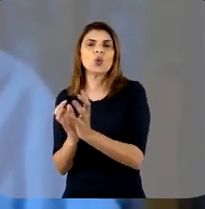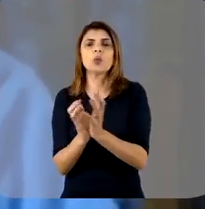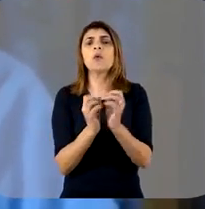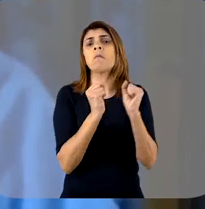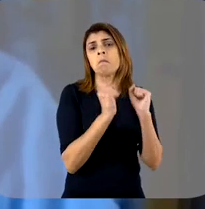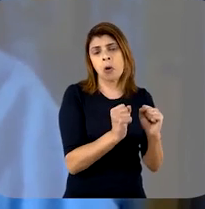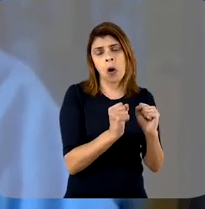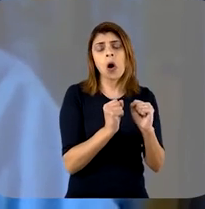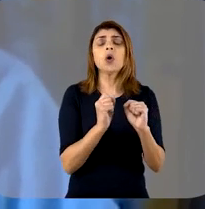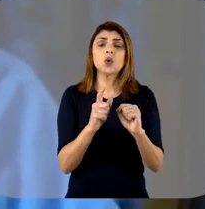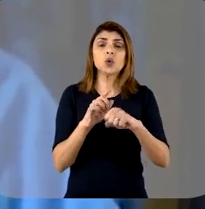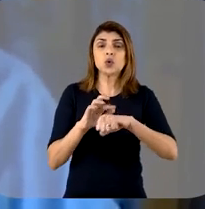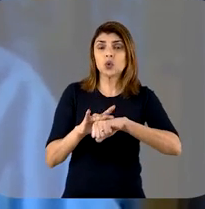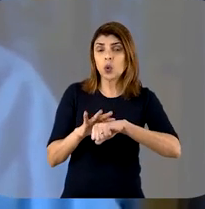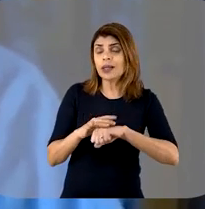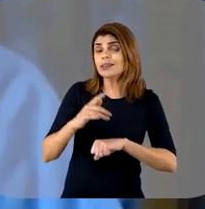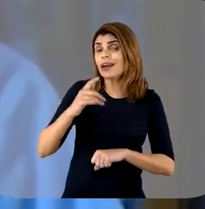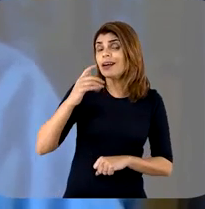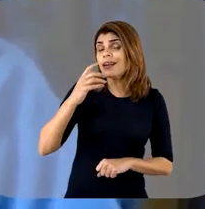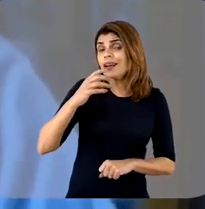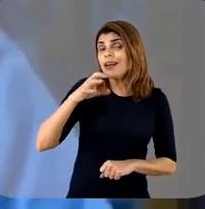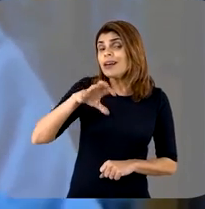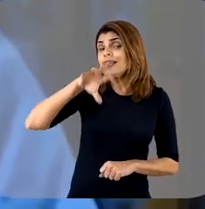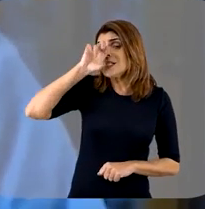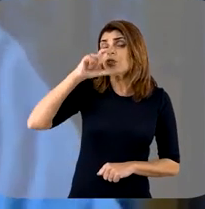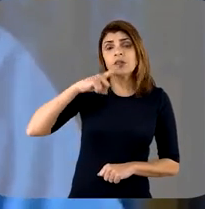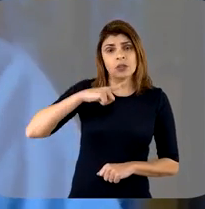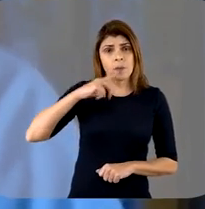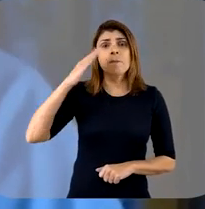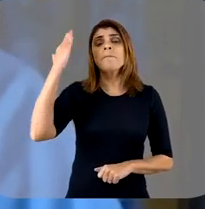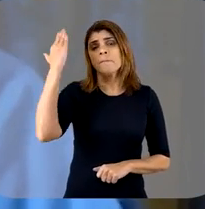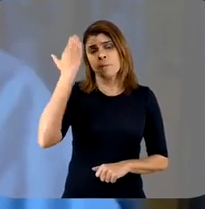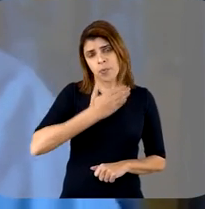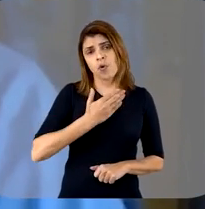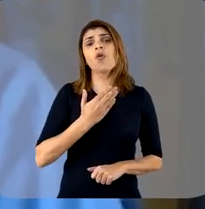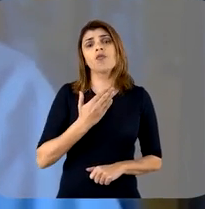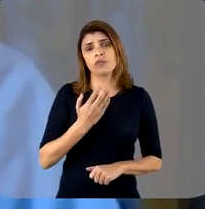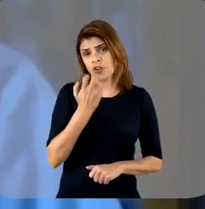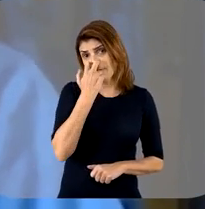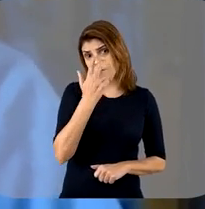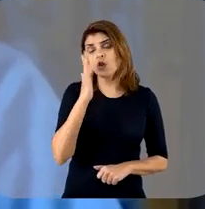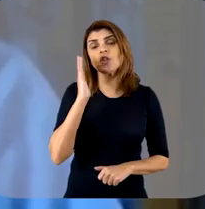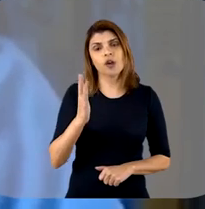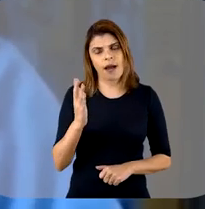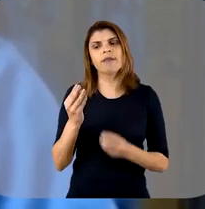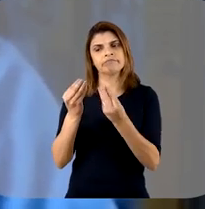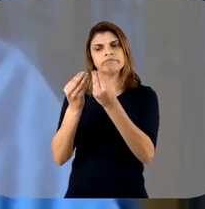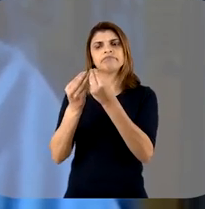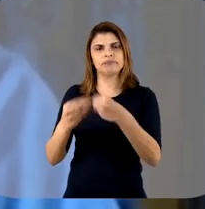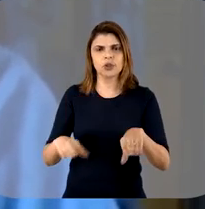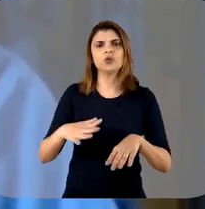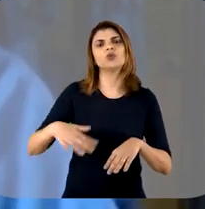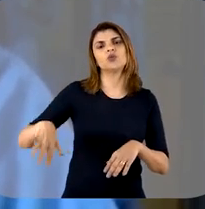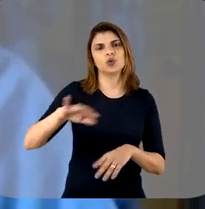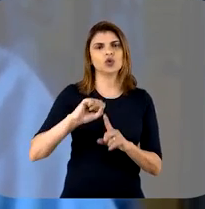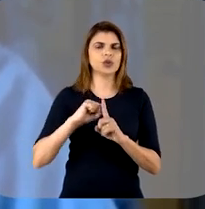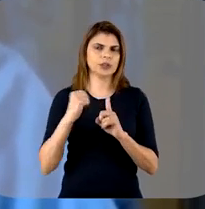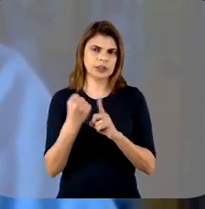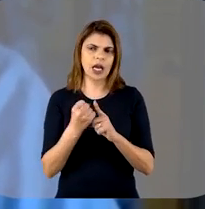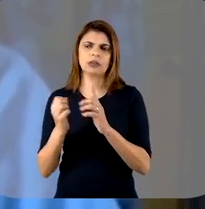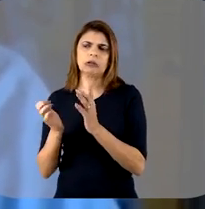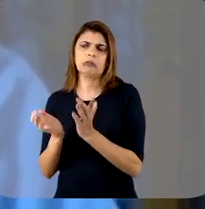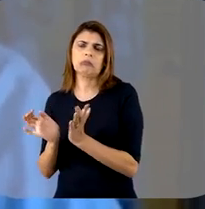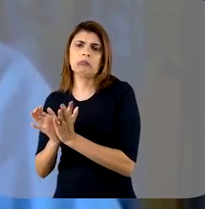doença respiratória, já se viu e já tem evidências que ela atinge diferentes grupos da sociedade, né?